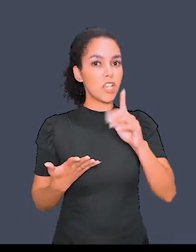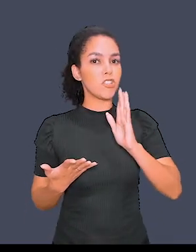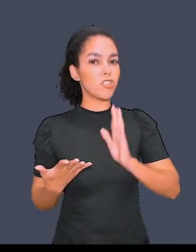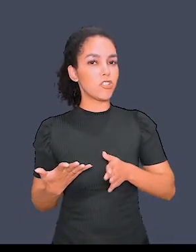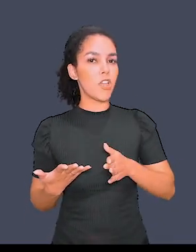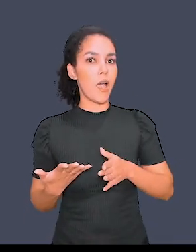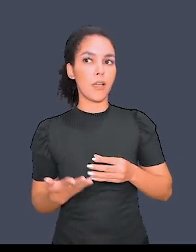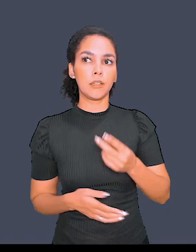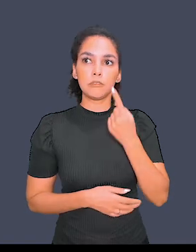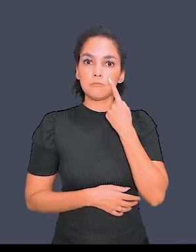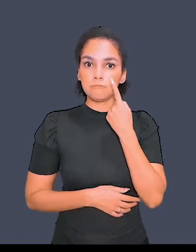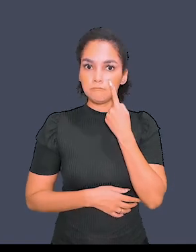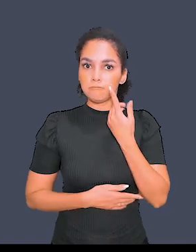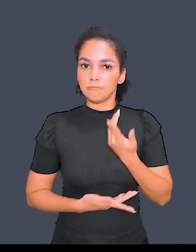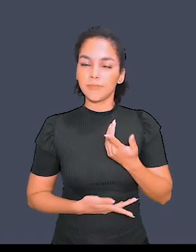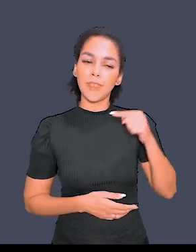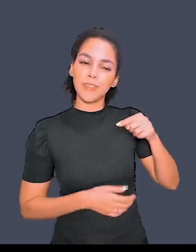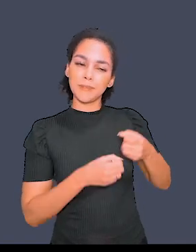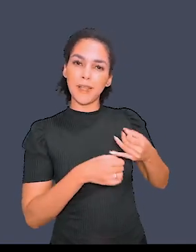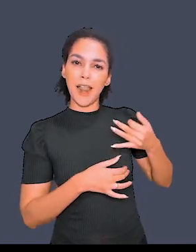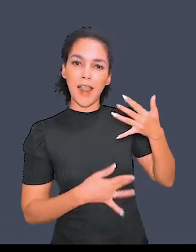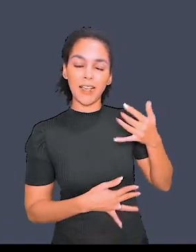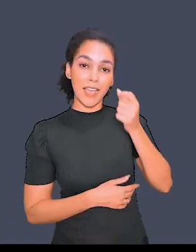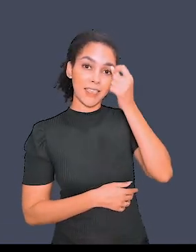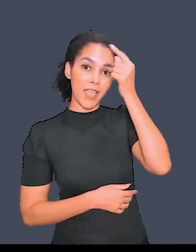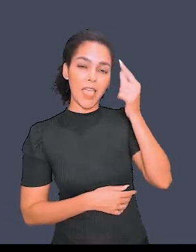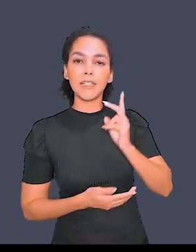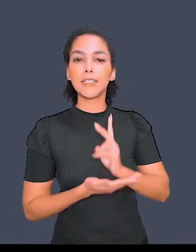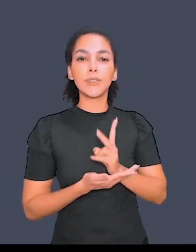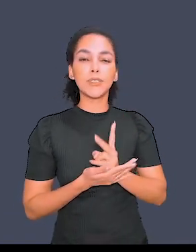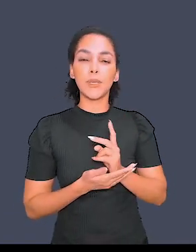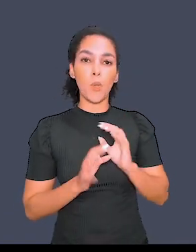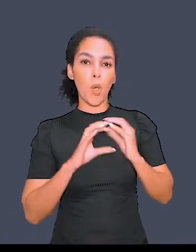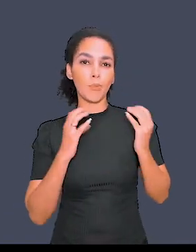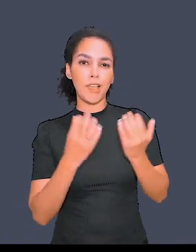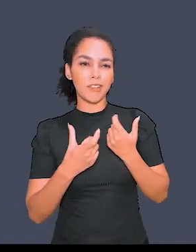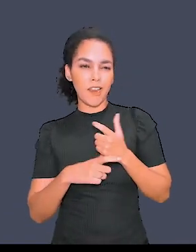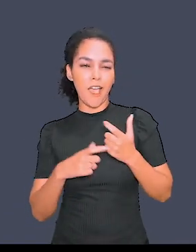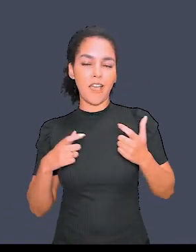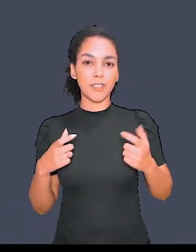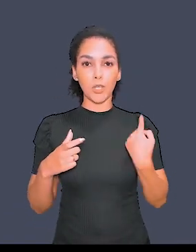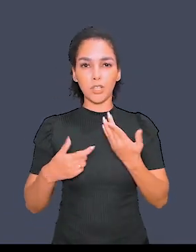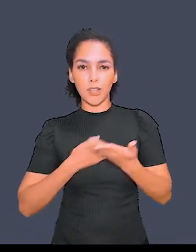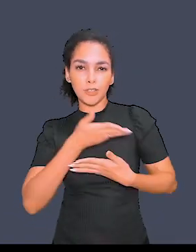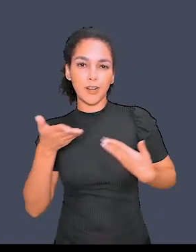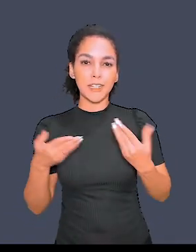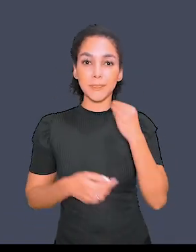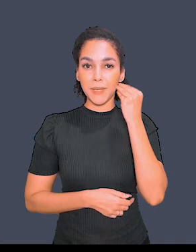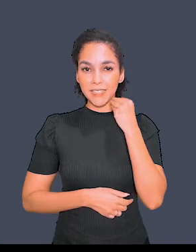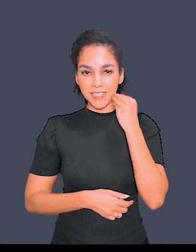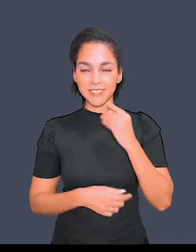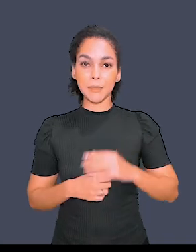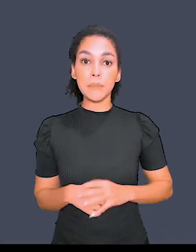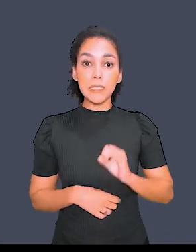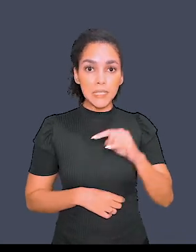outro lado já presenciou em algum momento. Porque aqui embaixo nos comentários a nossa ideia é que seja uma grande comunidade para todo mundo se ajudar e trocar experiências.